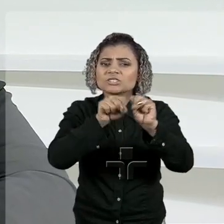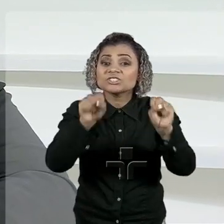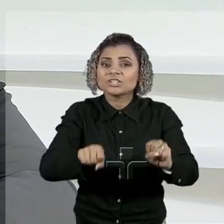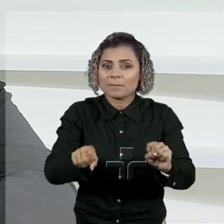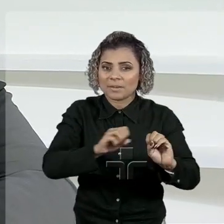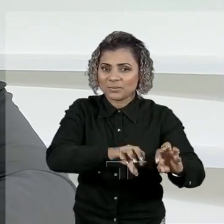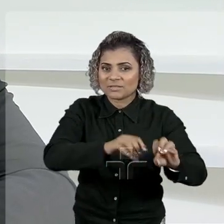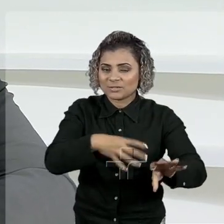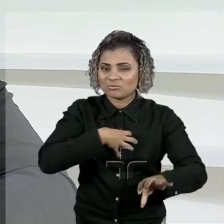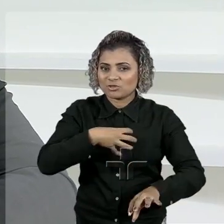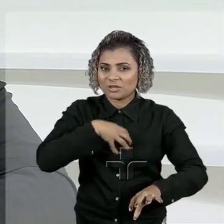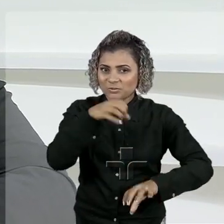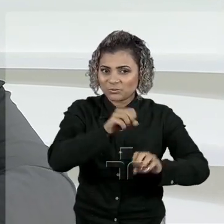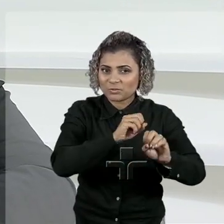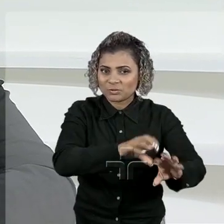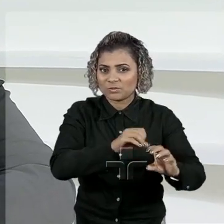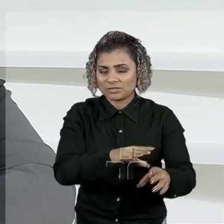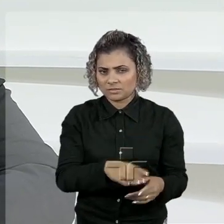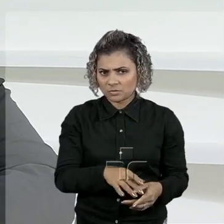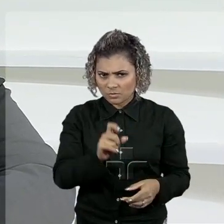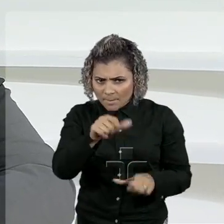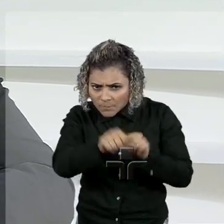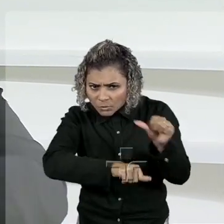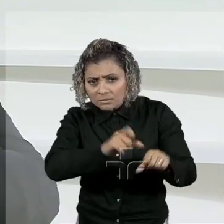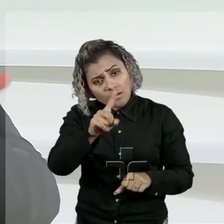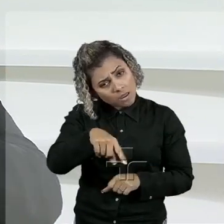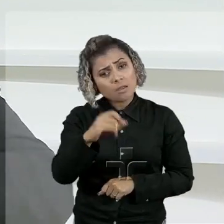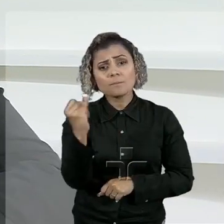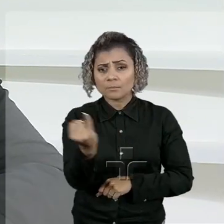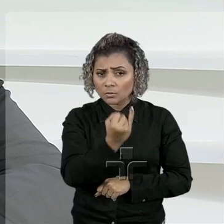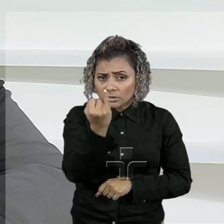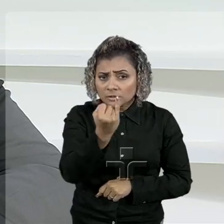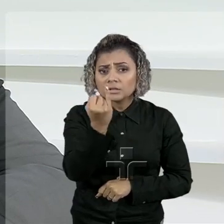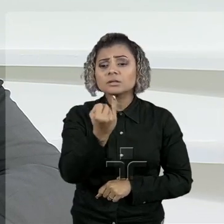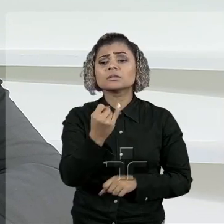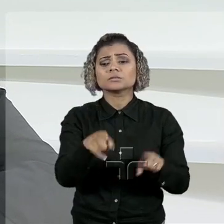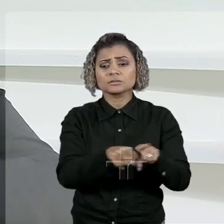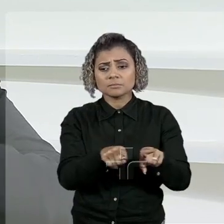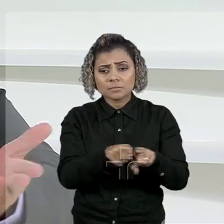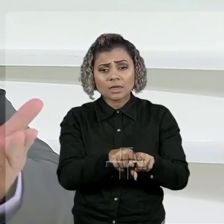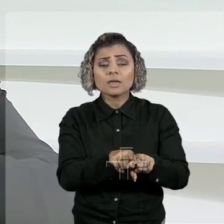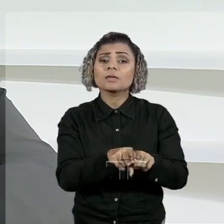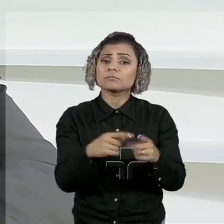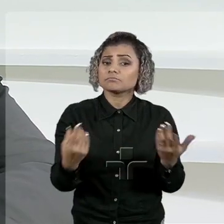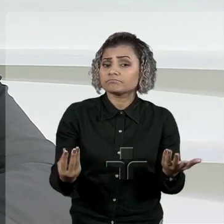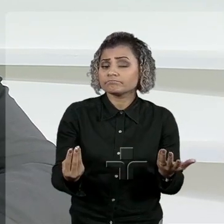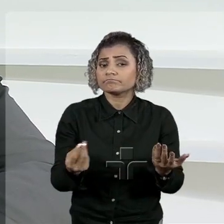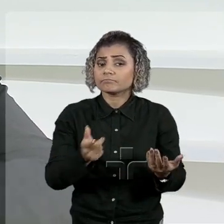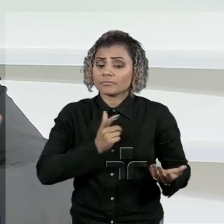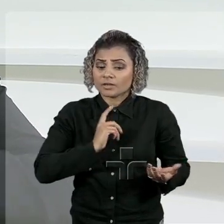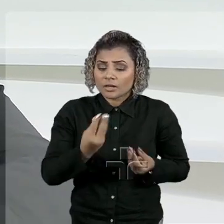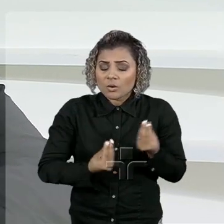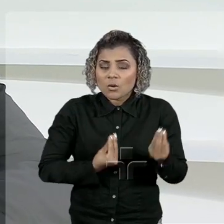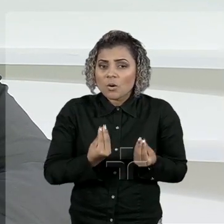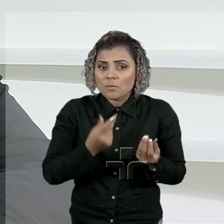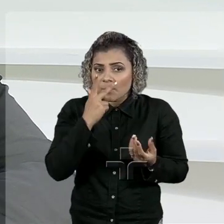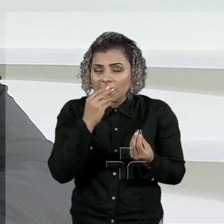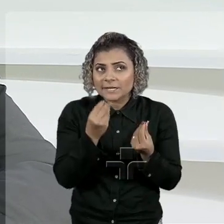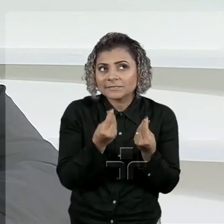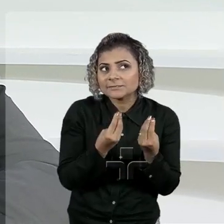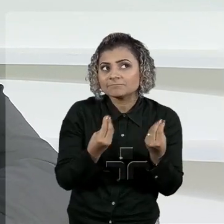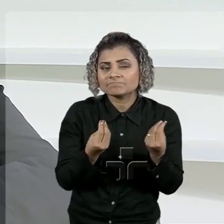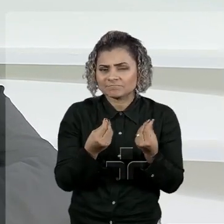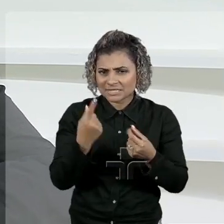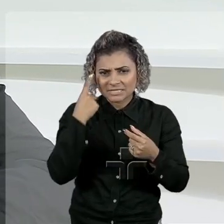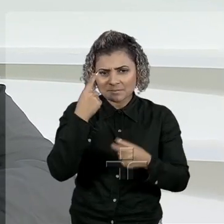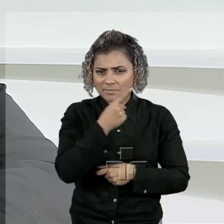dizer, essas mudanças são mudanças importantes. O senhor recebeu um editorial muito positivo, inclusive na